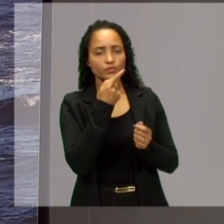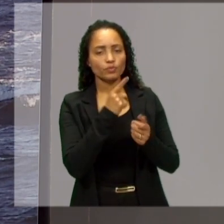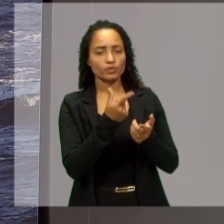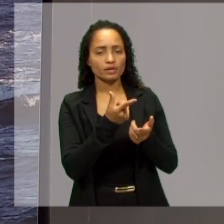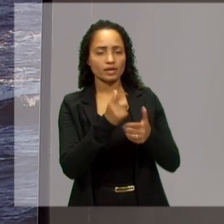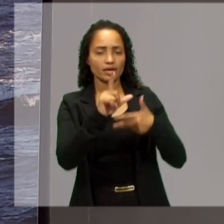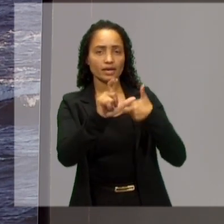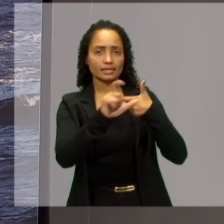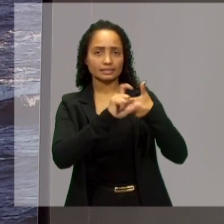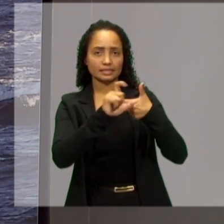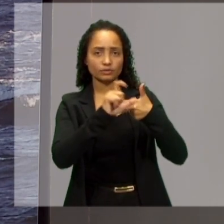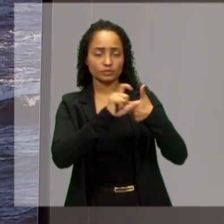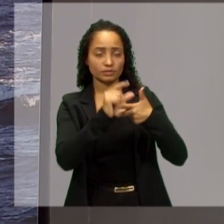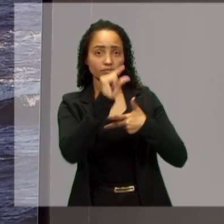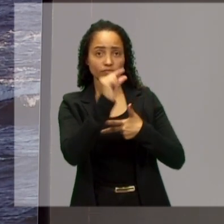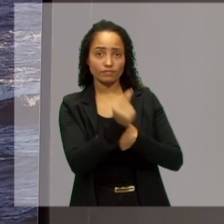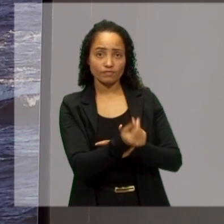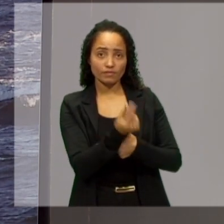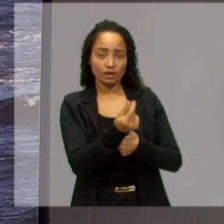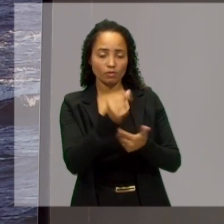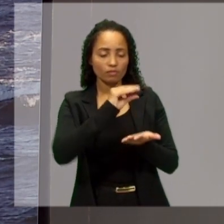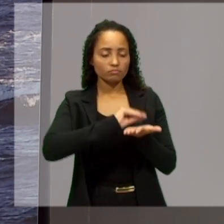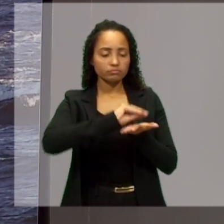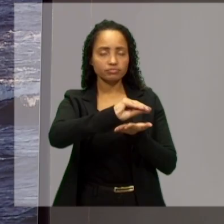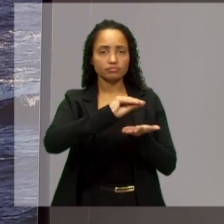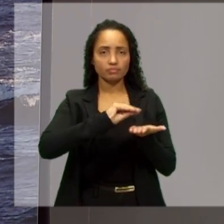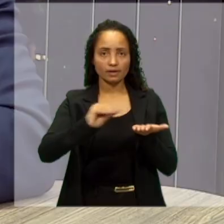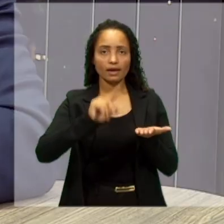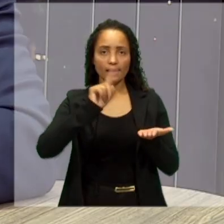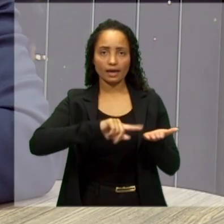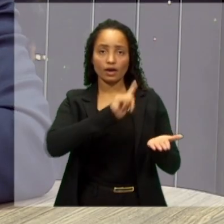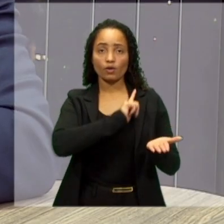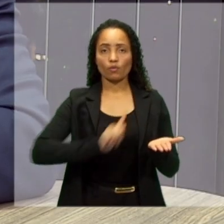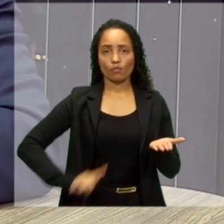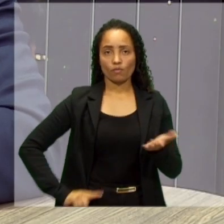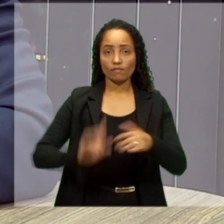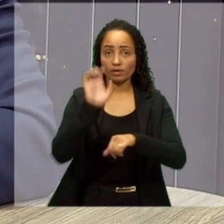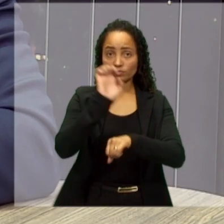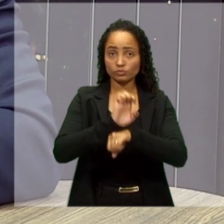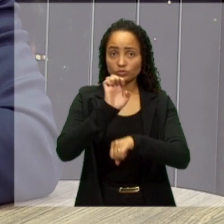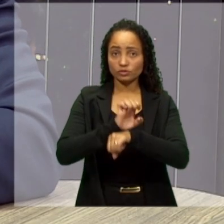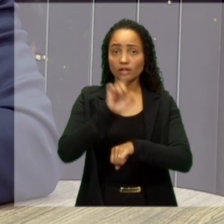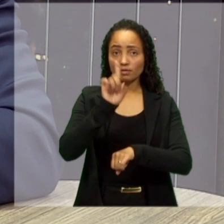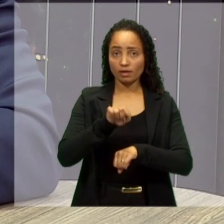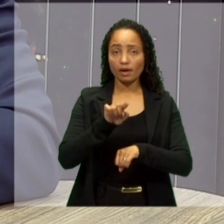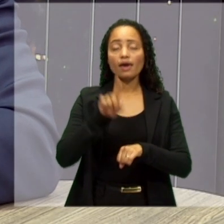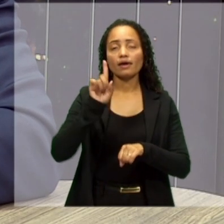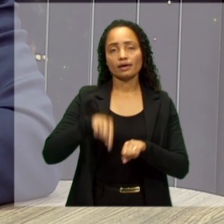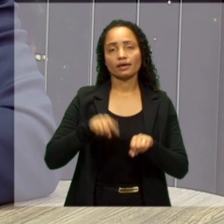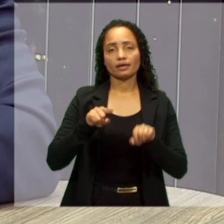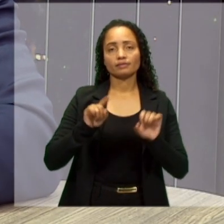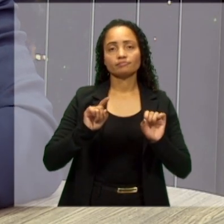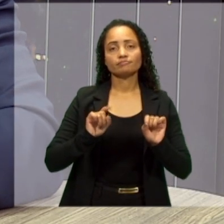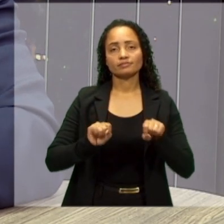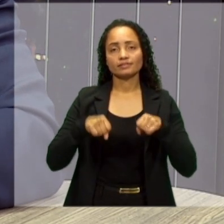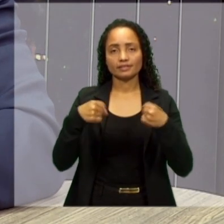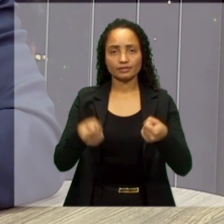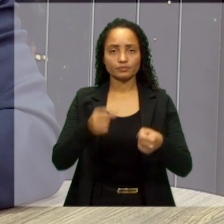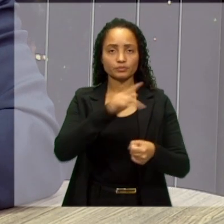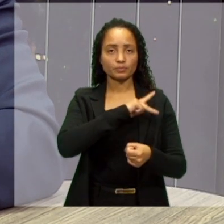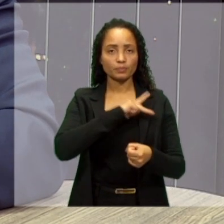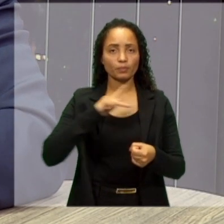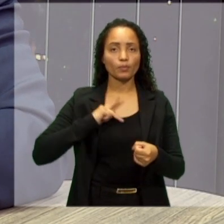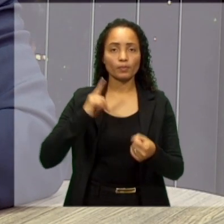Nesse caso da Defensoria é o Governo do Estado. O Governo do Estado. A Defensoria Pública, ela é dividida